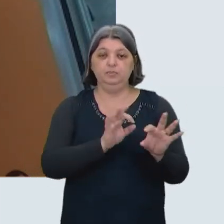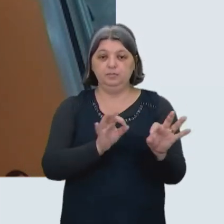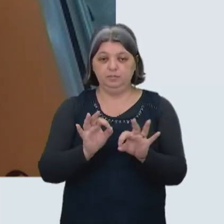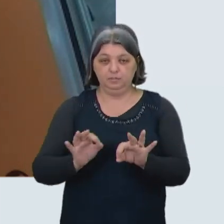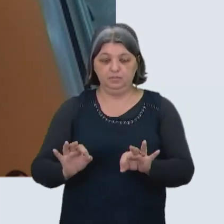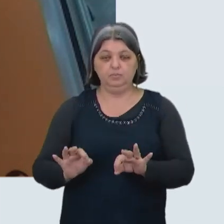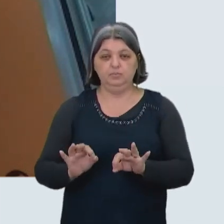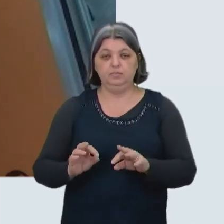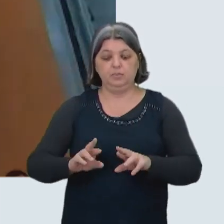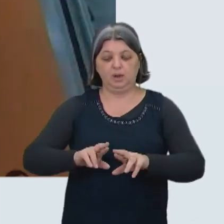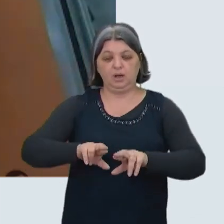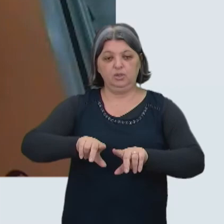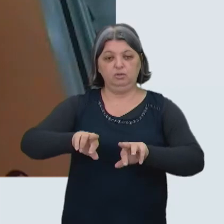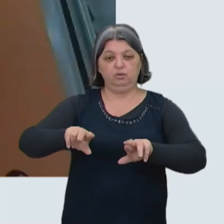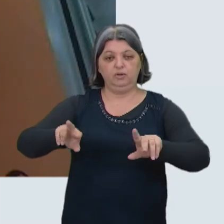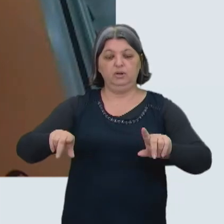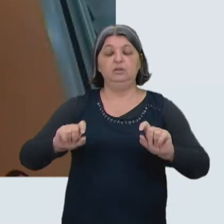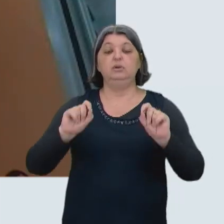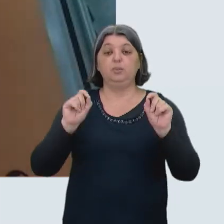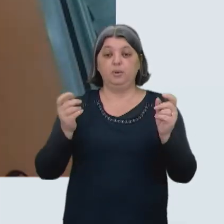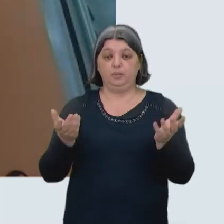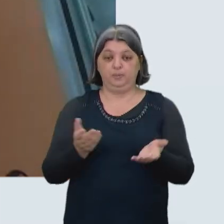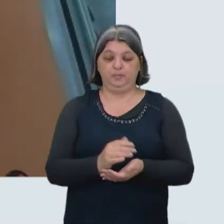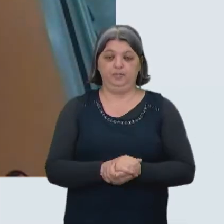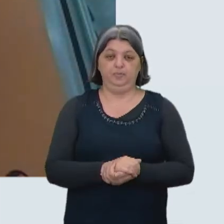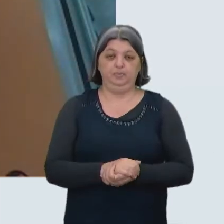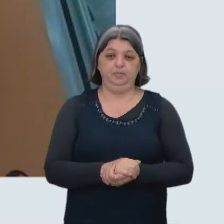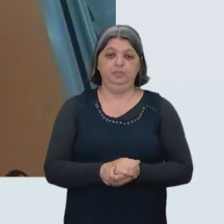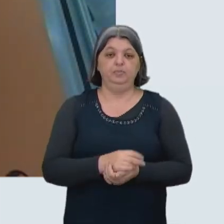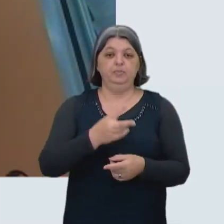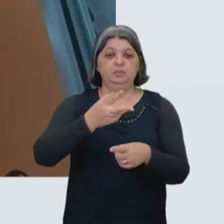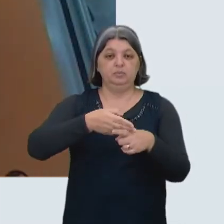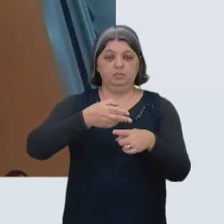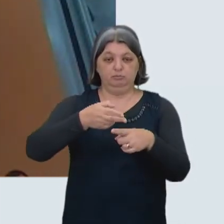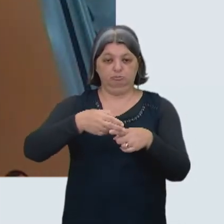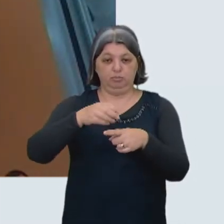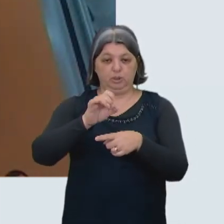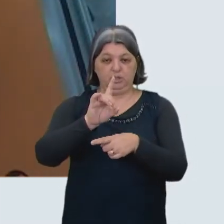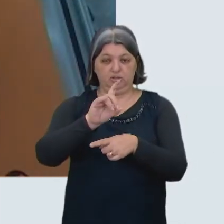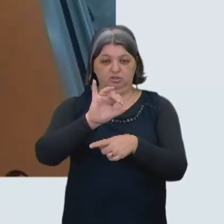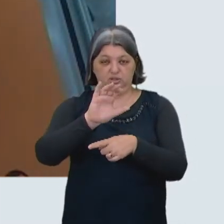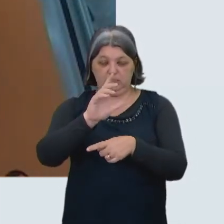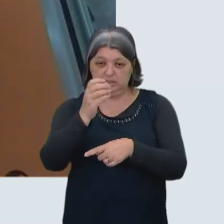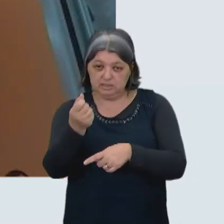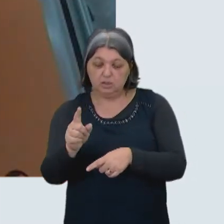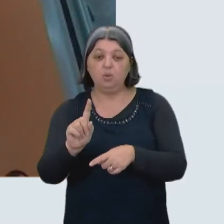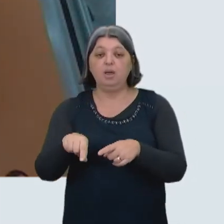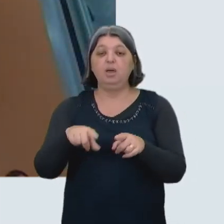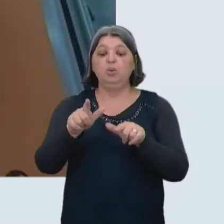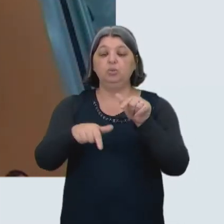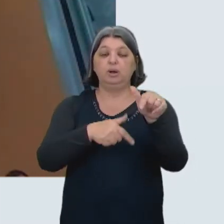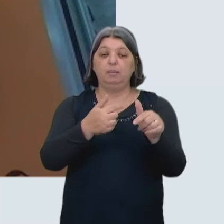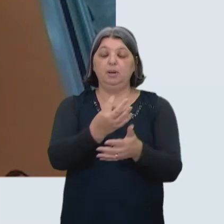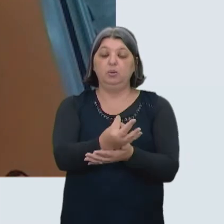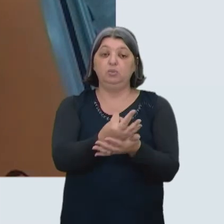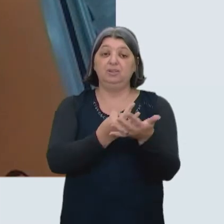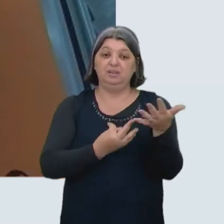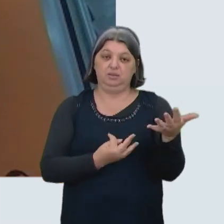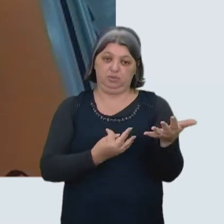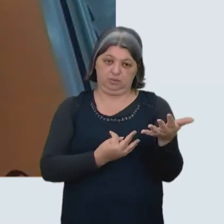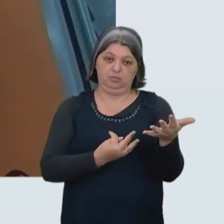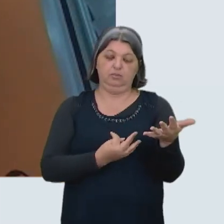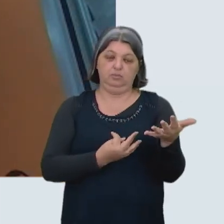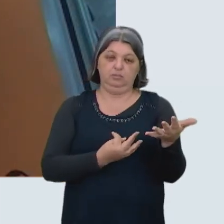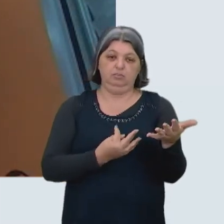essas diferenças, né? A edição basicamente é um trabalho com o texto ainda, então